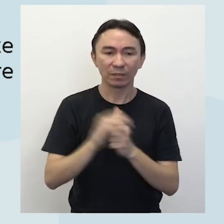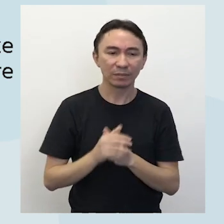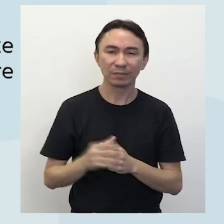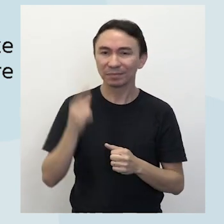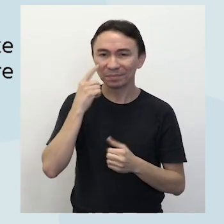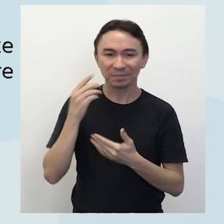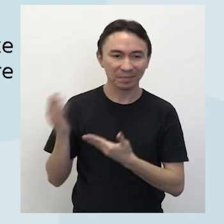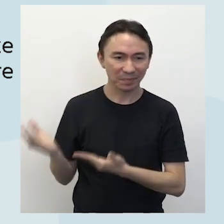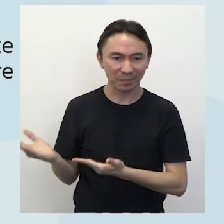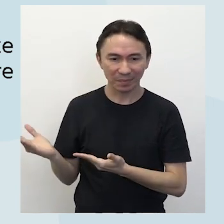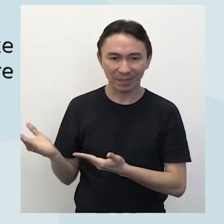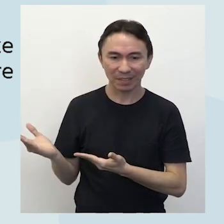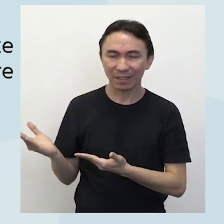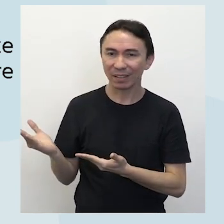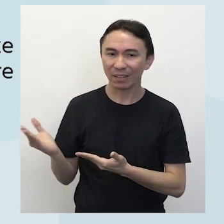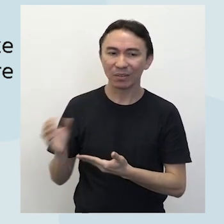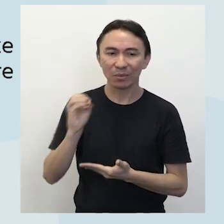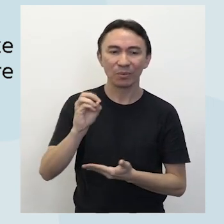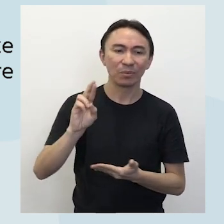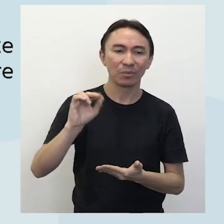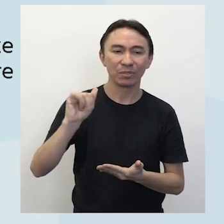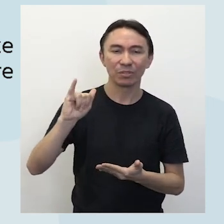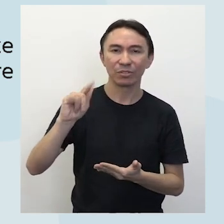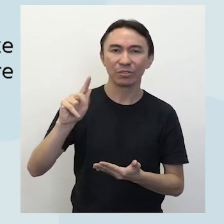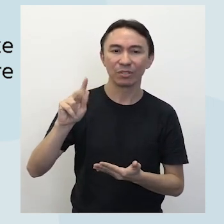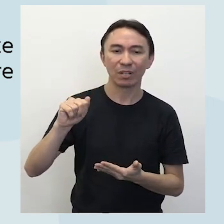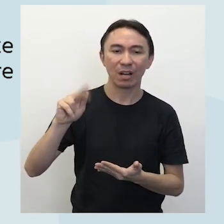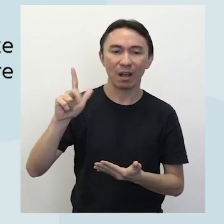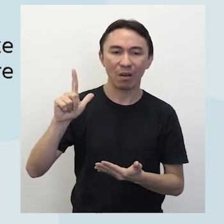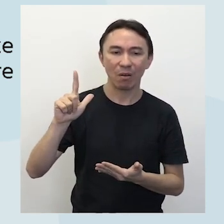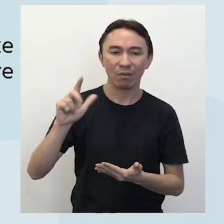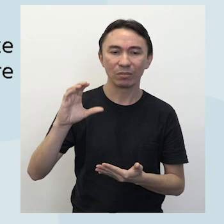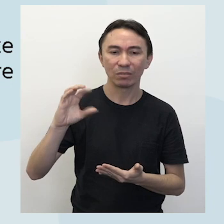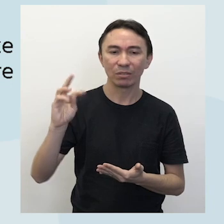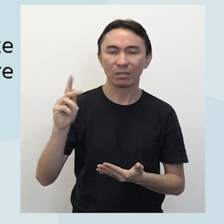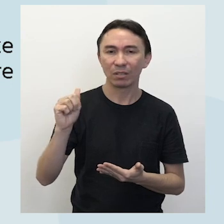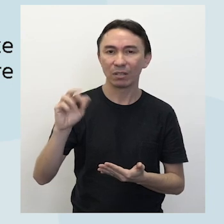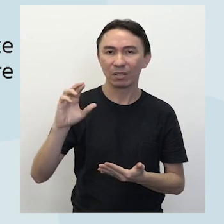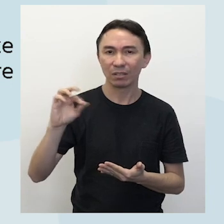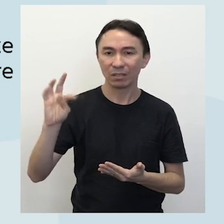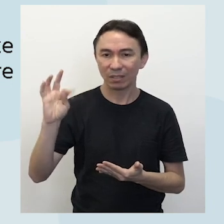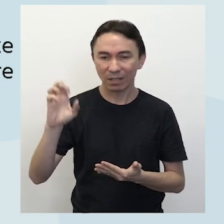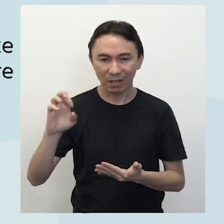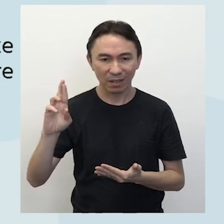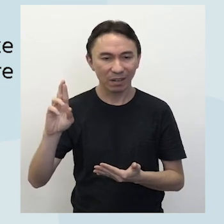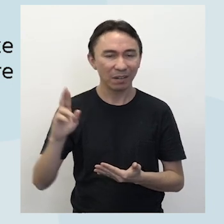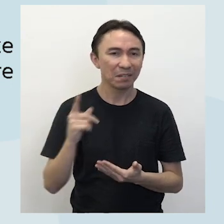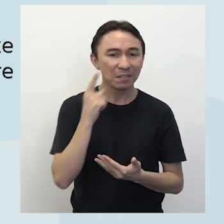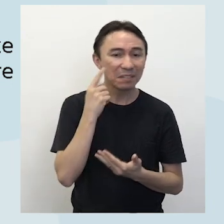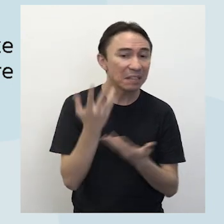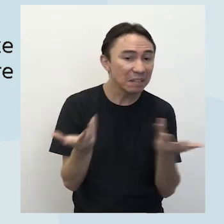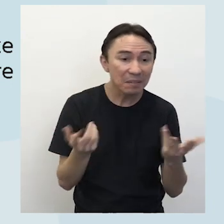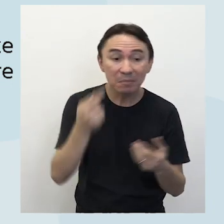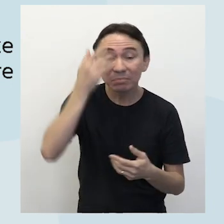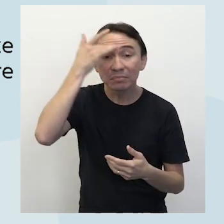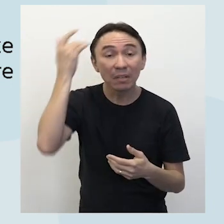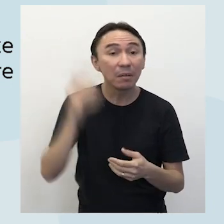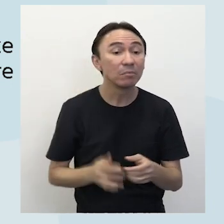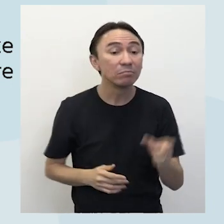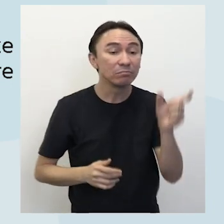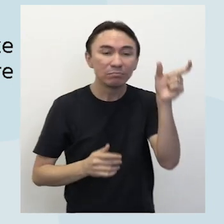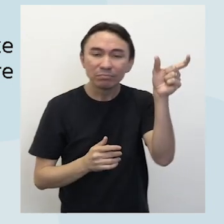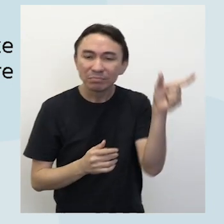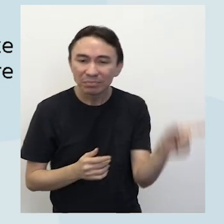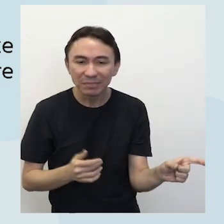Isso daí é o termo atualmente utilizado para designar personagem quando ocorre a criação a partir de...